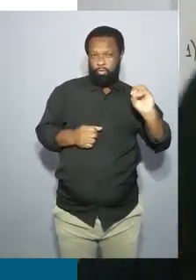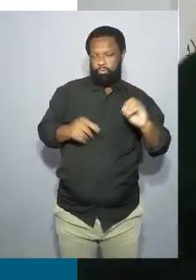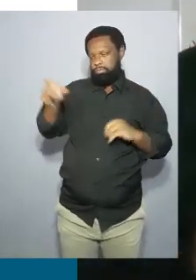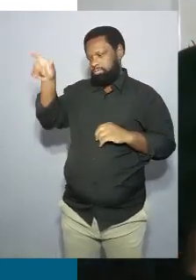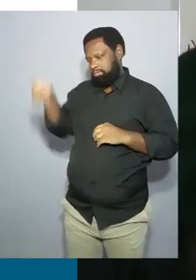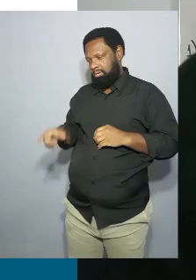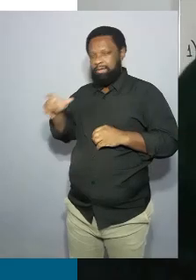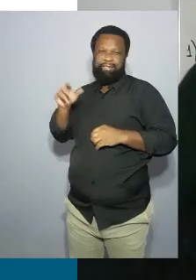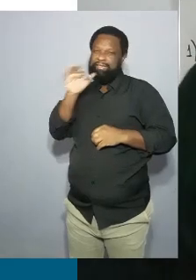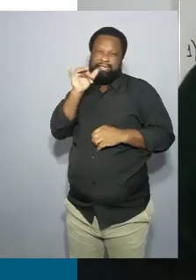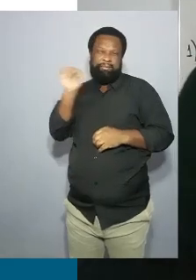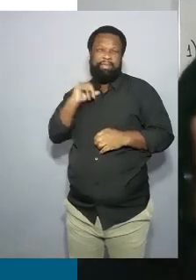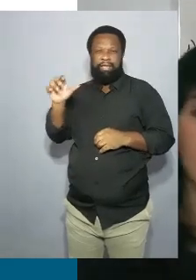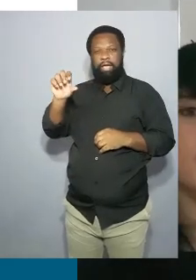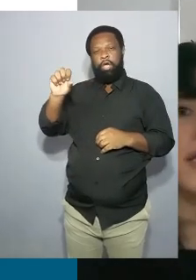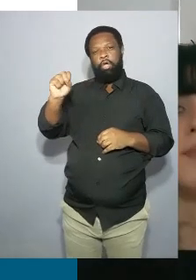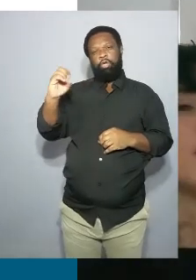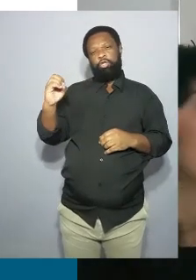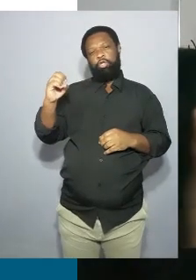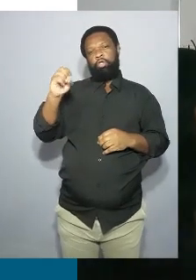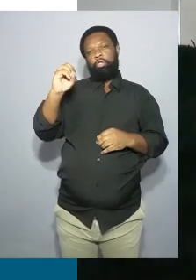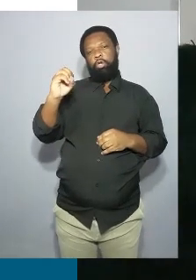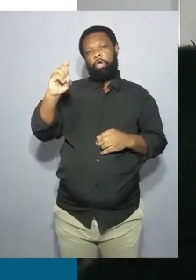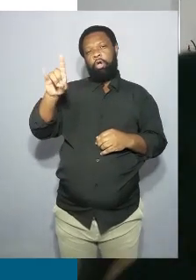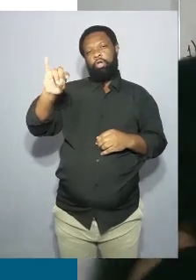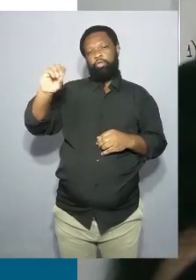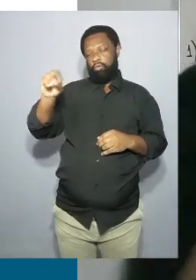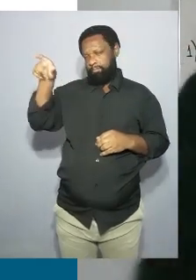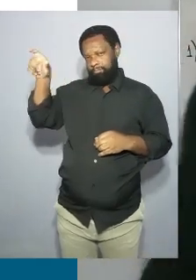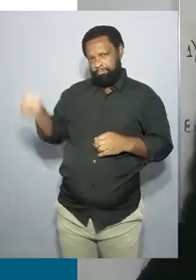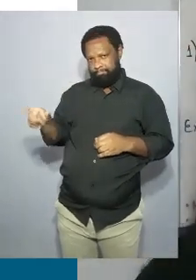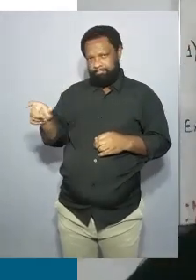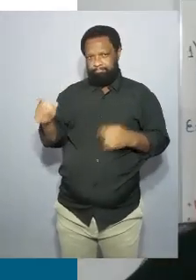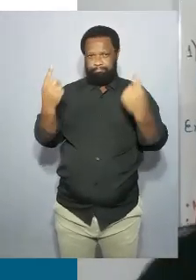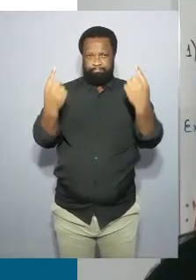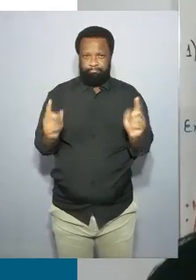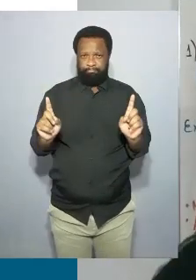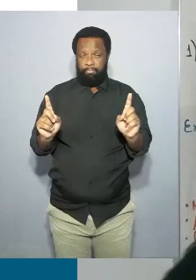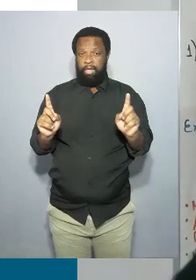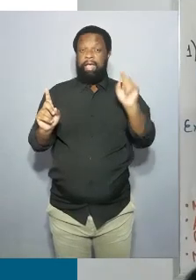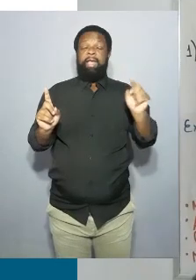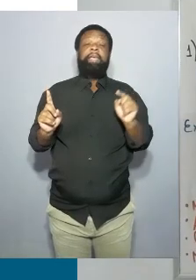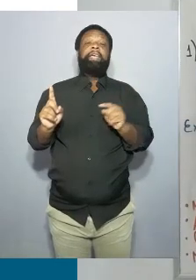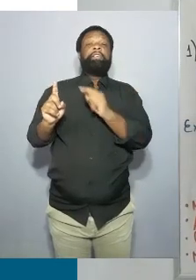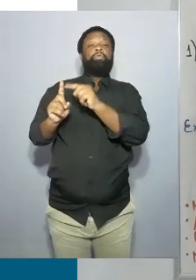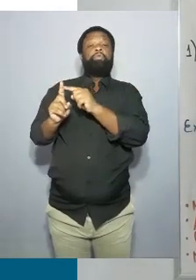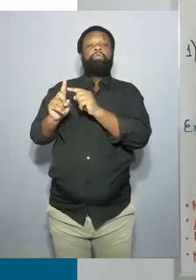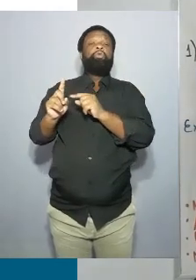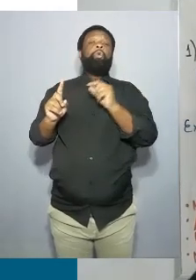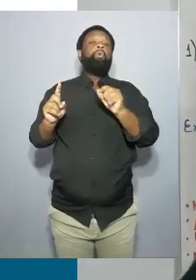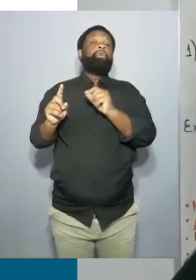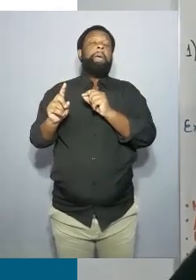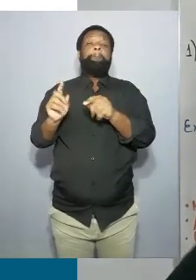imaginário aqui. Imagine que tem um sódio aqui. Bom, o cloro, pessoal, ele está aqui bem próximo do flúor, que é o